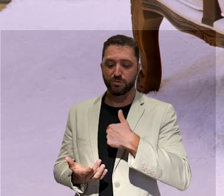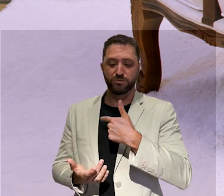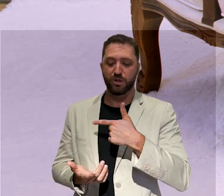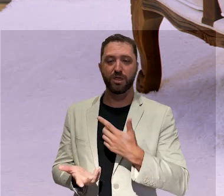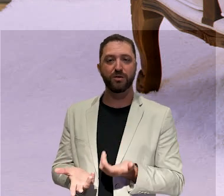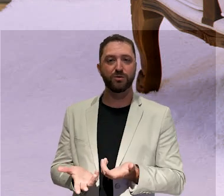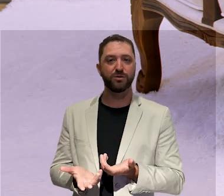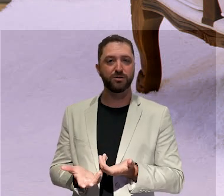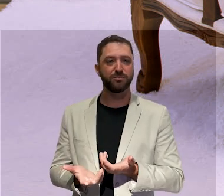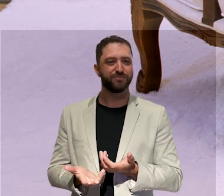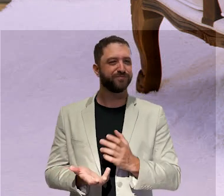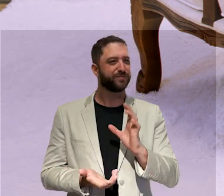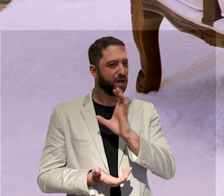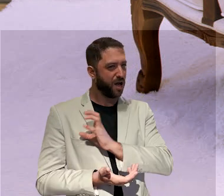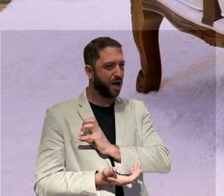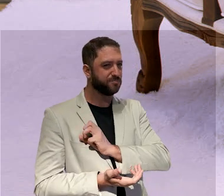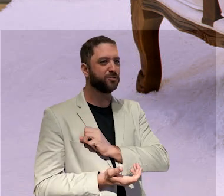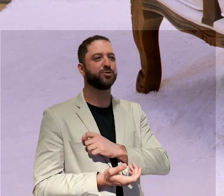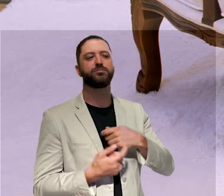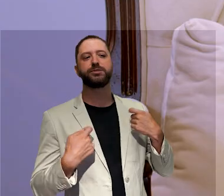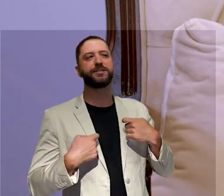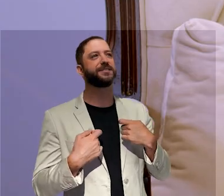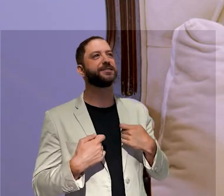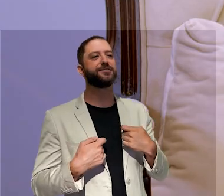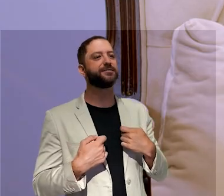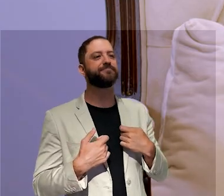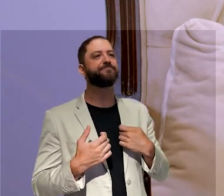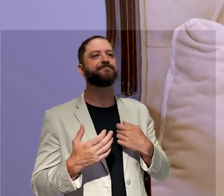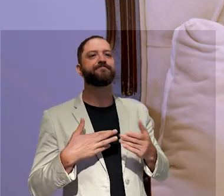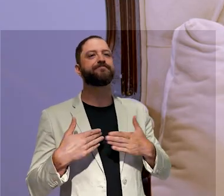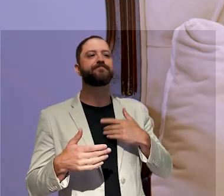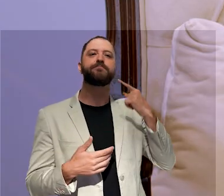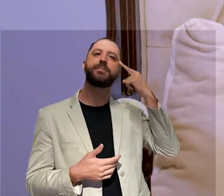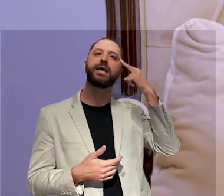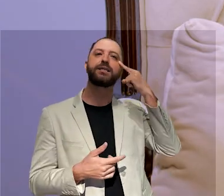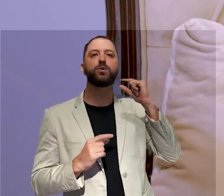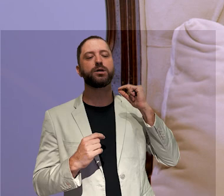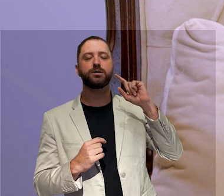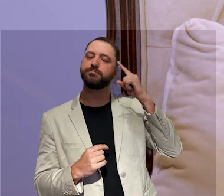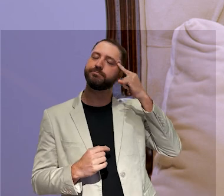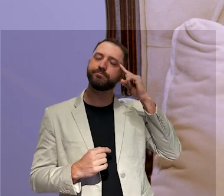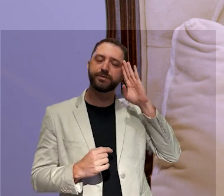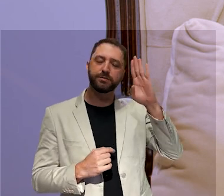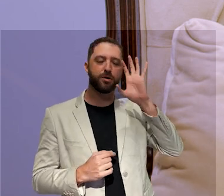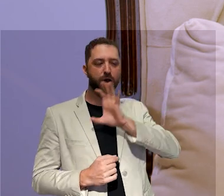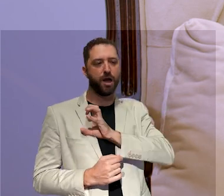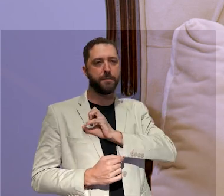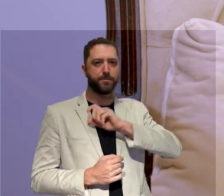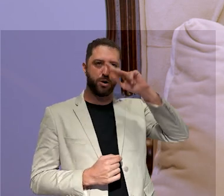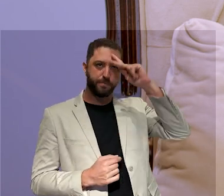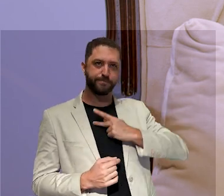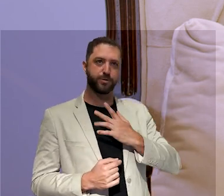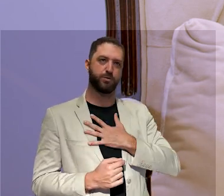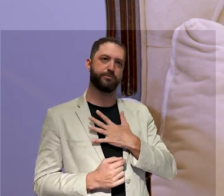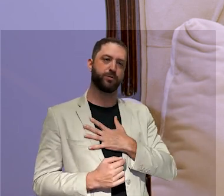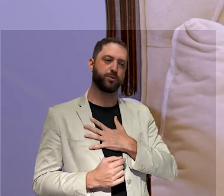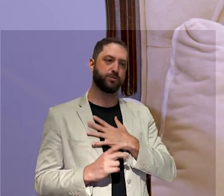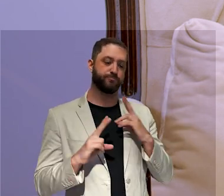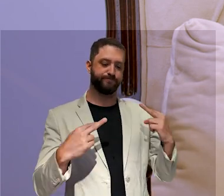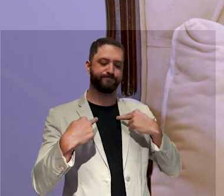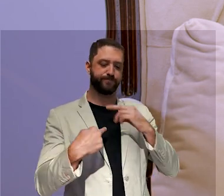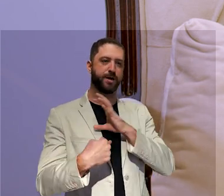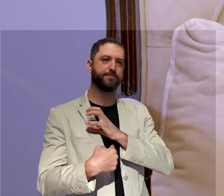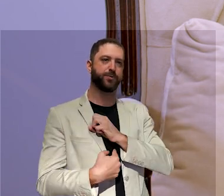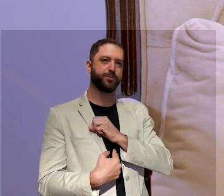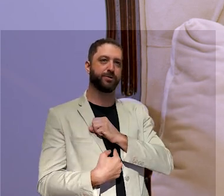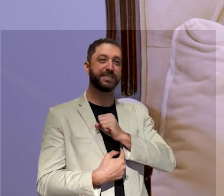porque essa pessoa vai acabar querendo pedir de volta. Então assim, amor, ele é incondicional. Eu amo a mim mesmo acima